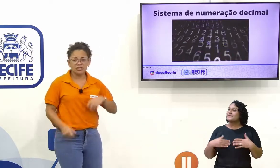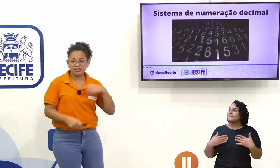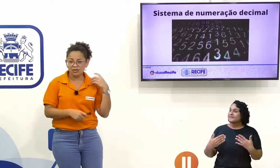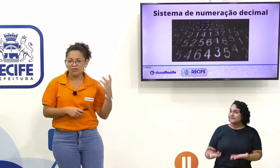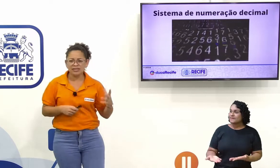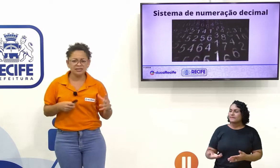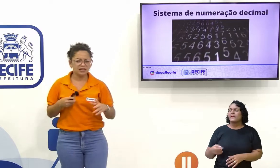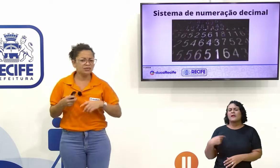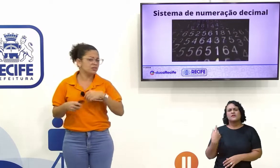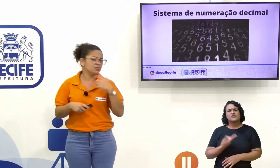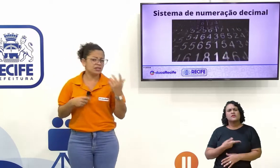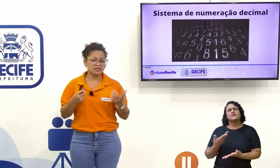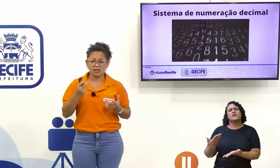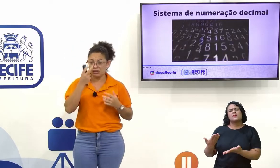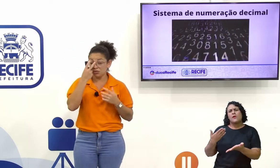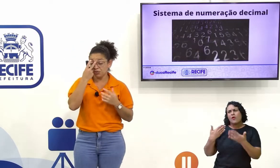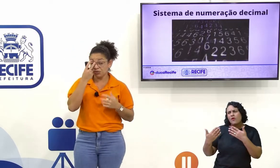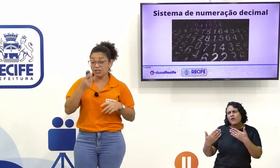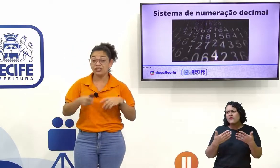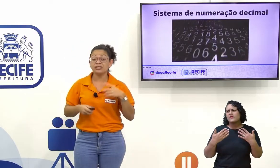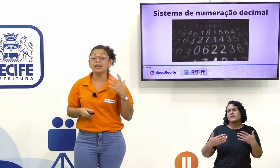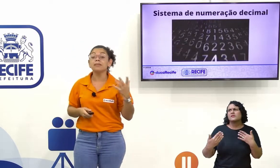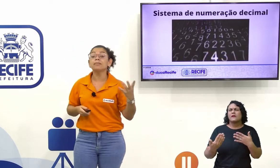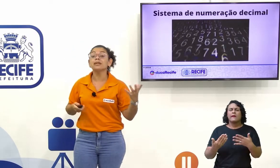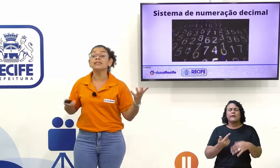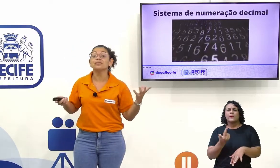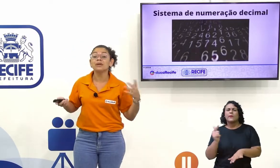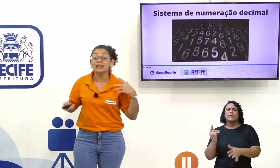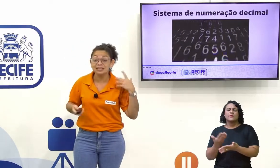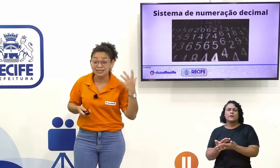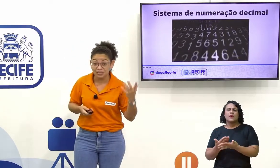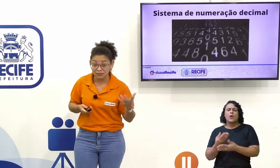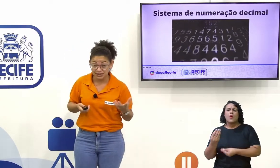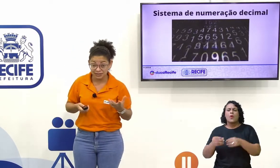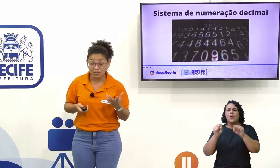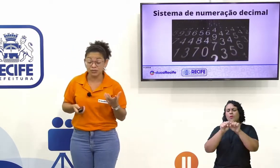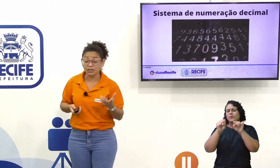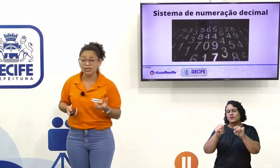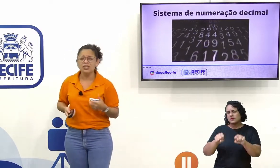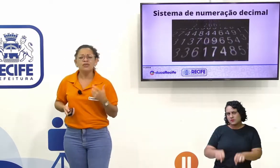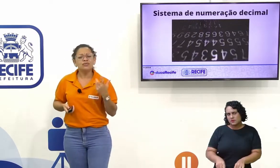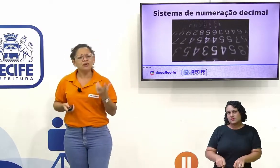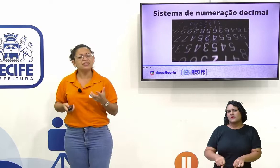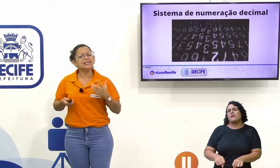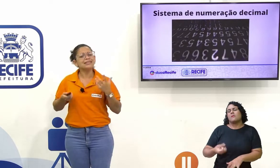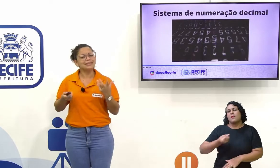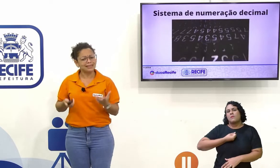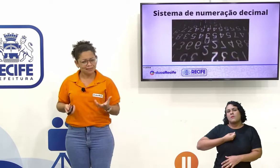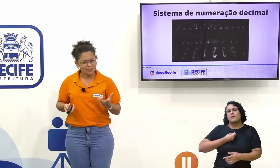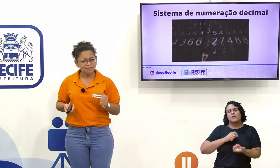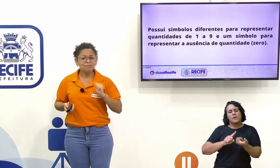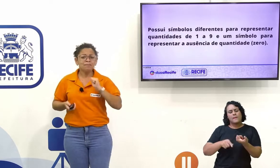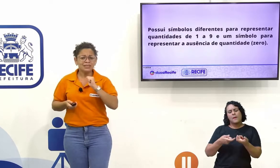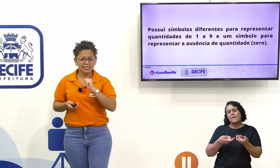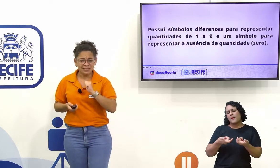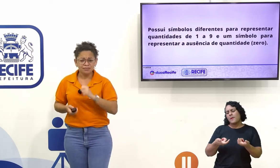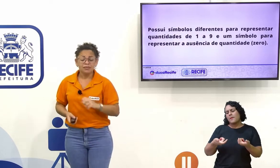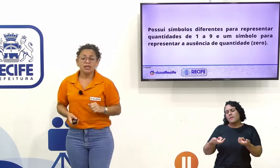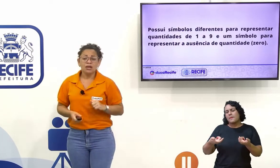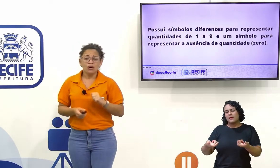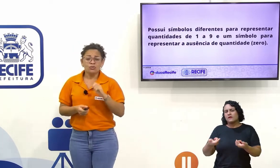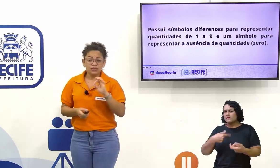a gente já tinha conversado nas outras aulas sobre o sistema de numeração decimal, né? Vocês sabem